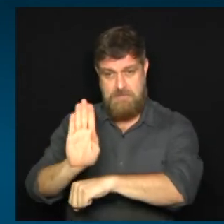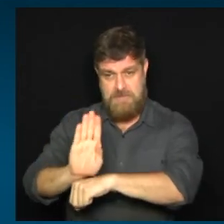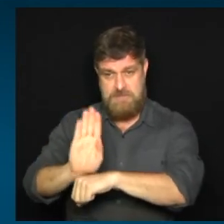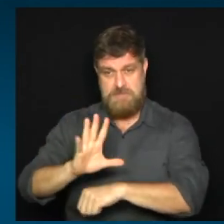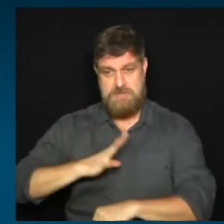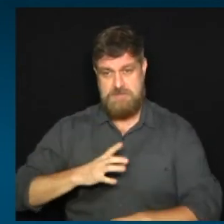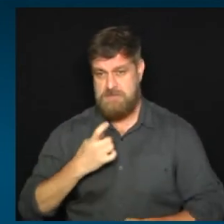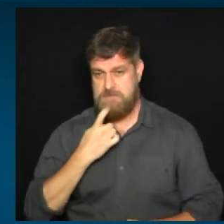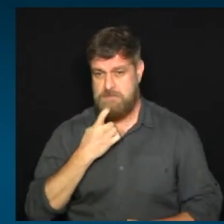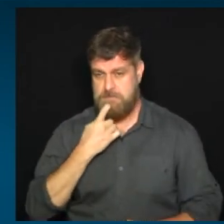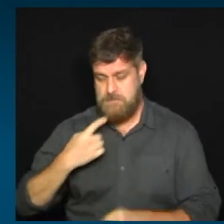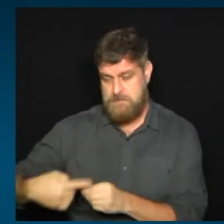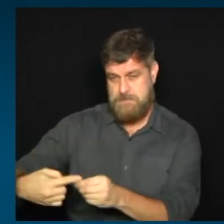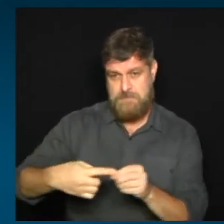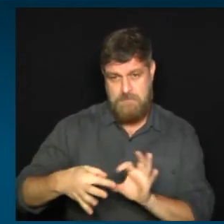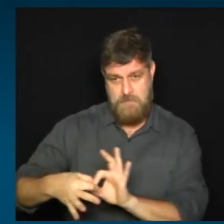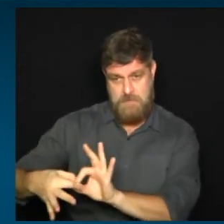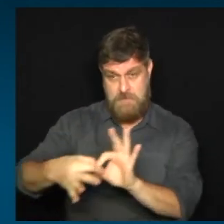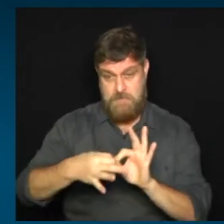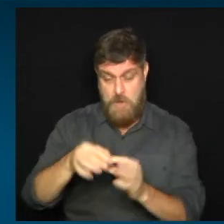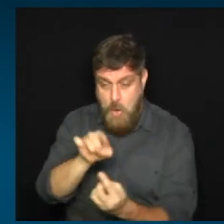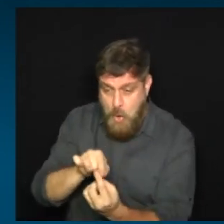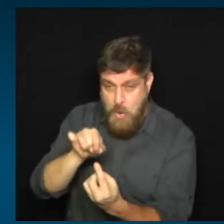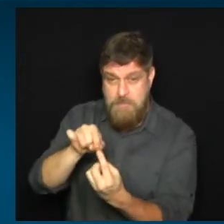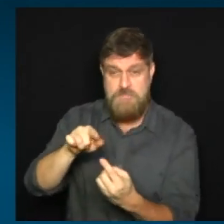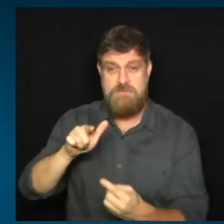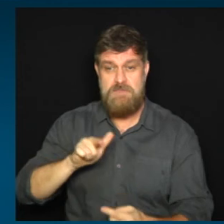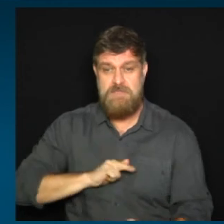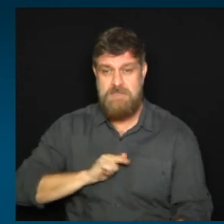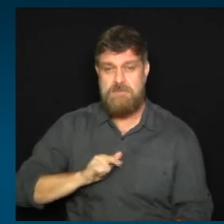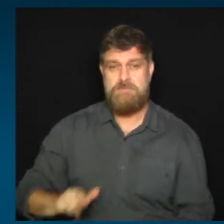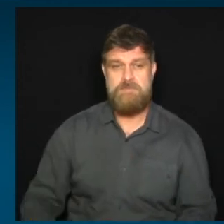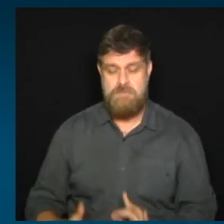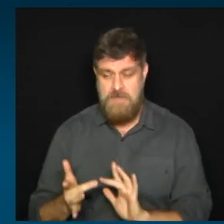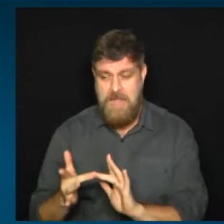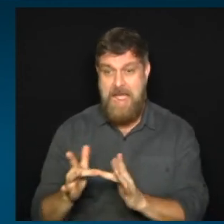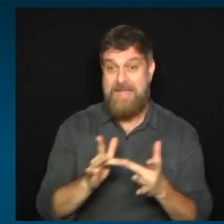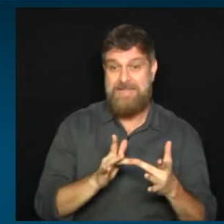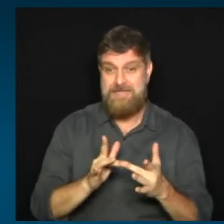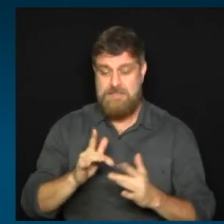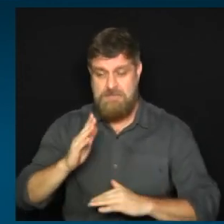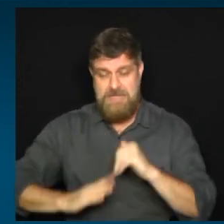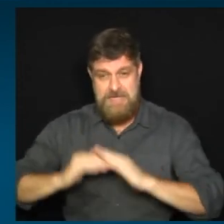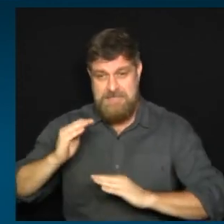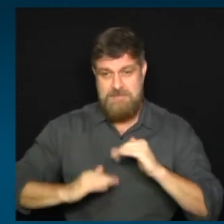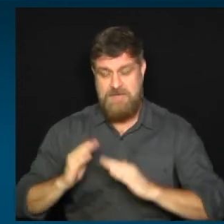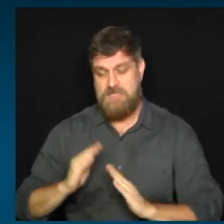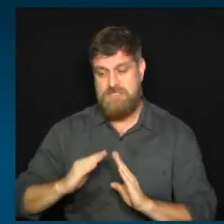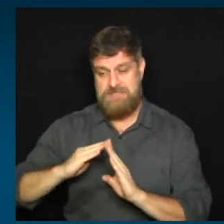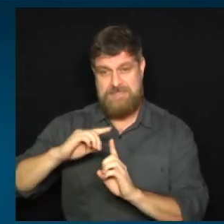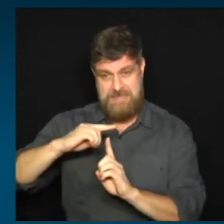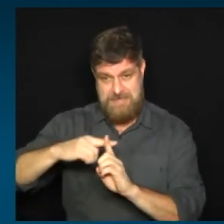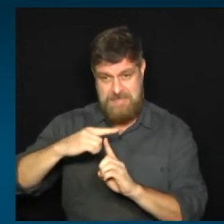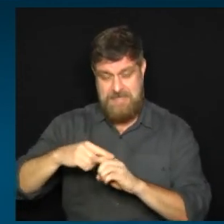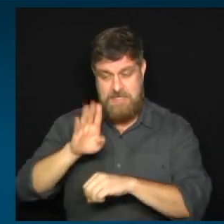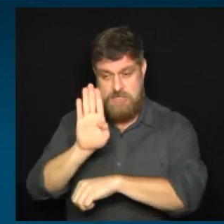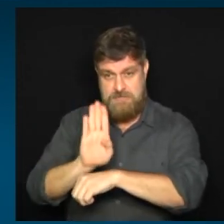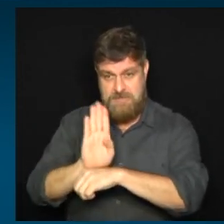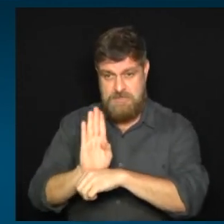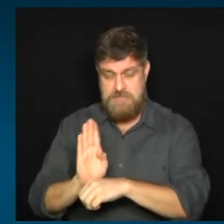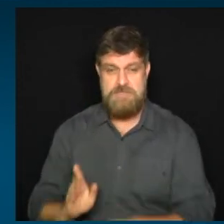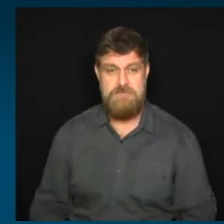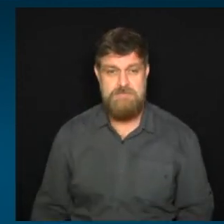e adjacências, que tem como finalidade a aproximação e integração das atividades das igrejas a ela filiadas.